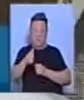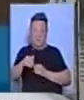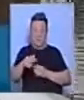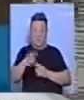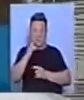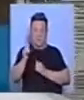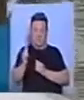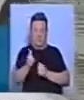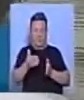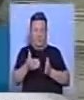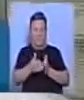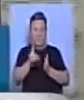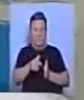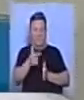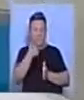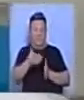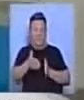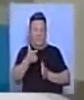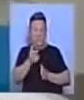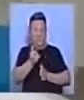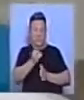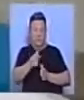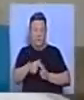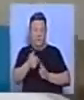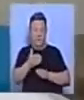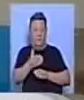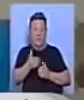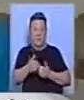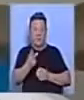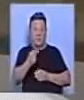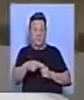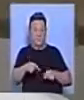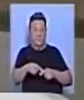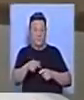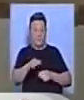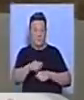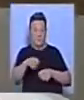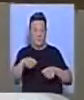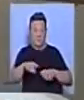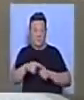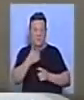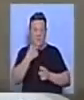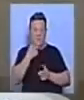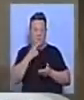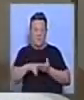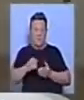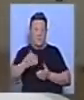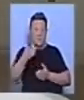torreão abrir estes dois espaços urbanos é e configurava originalmente